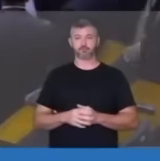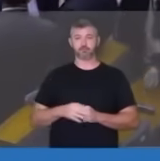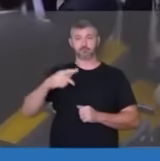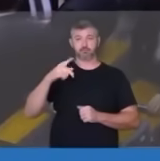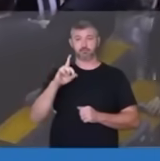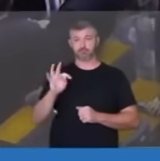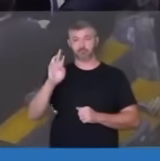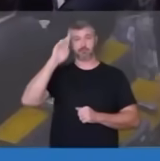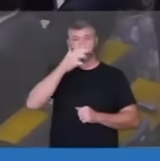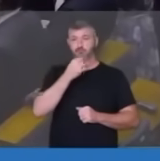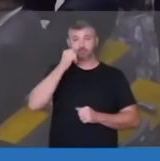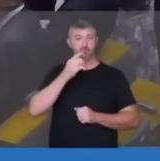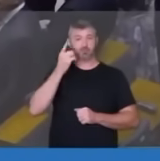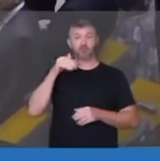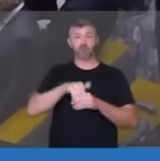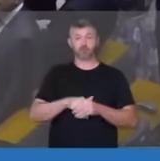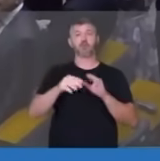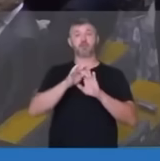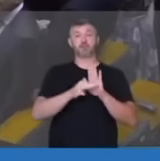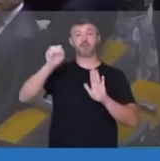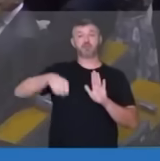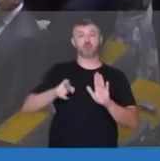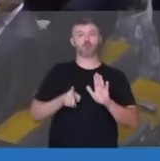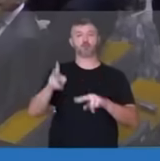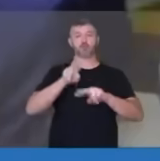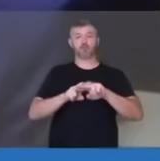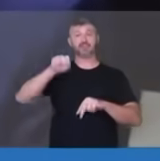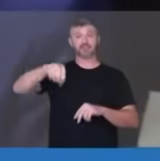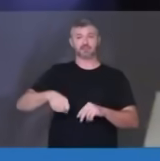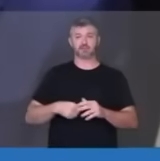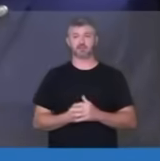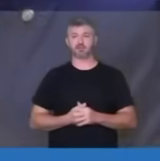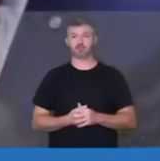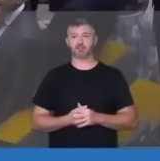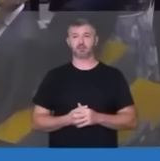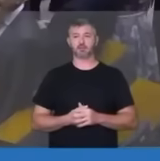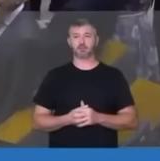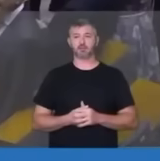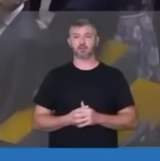presidente, senhoras e senhores deputados, vota pela manutenção da prisão. O voto é sim.